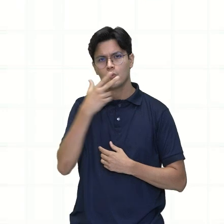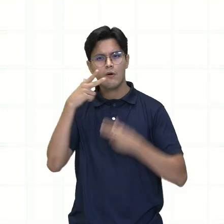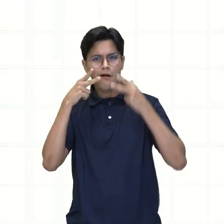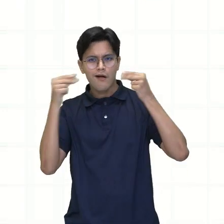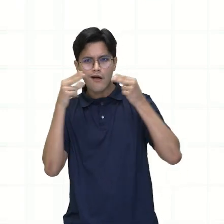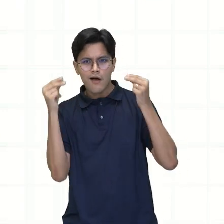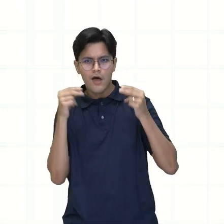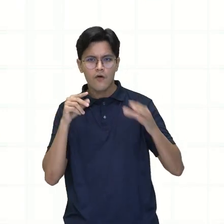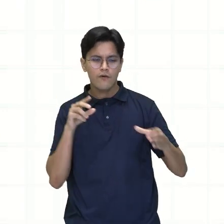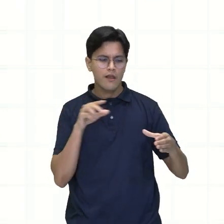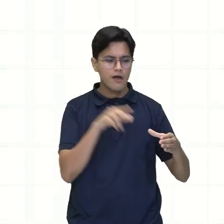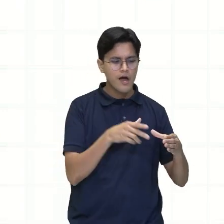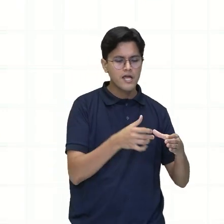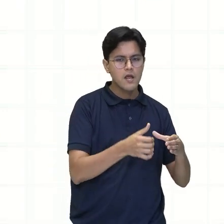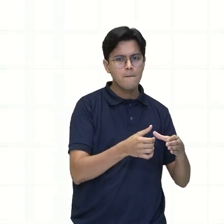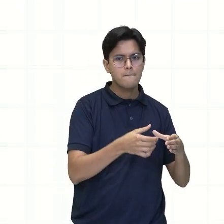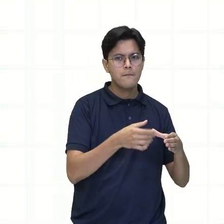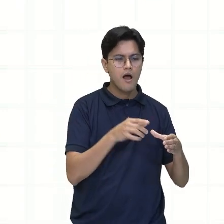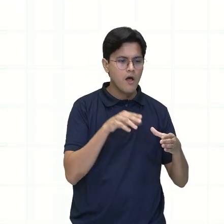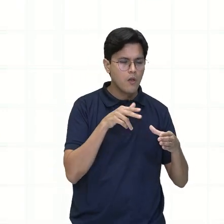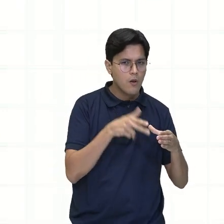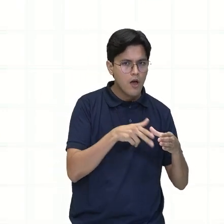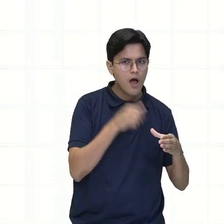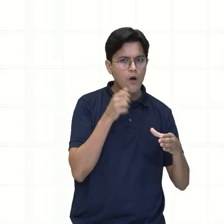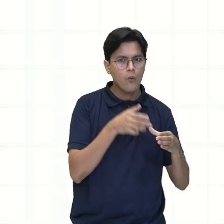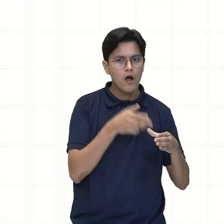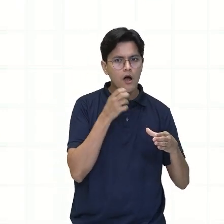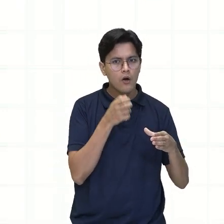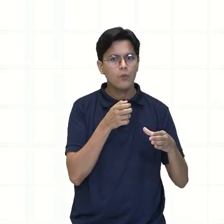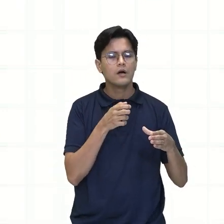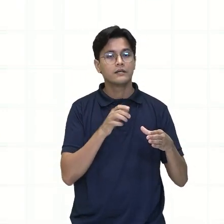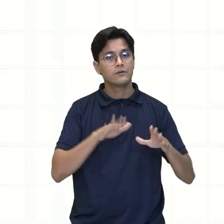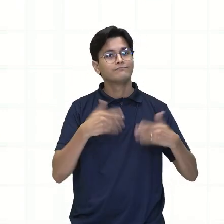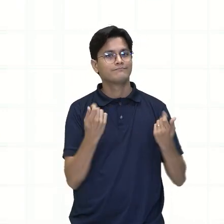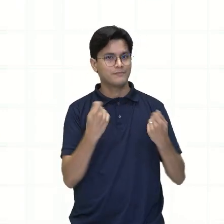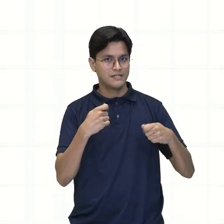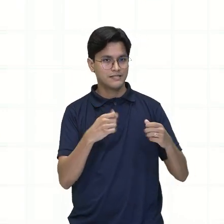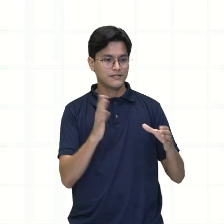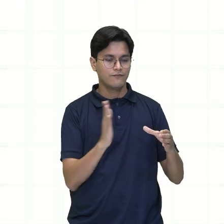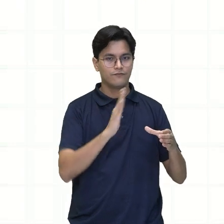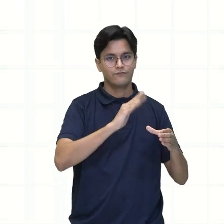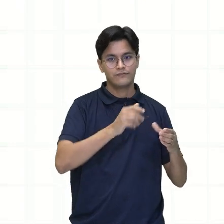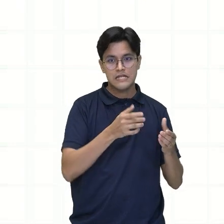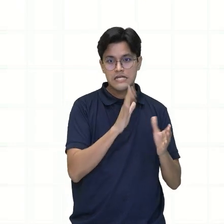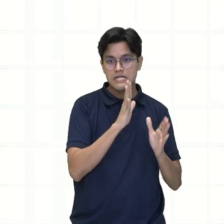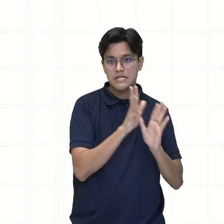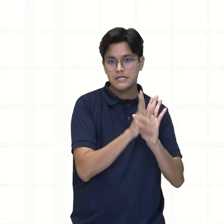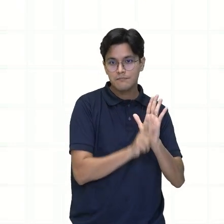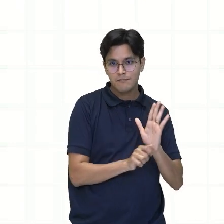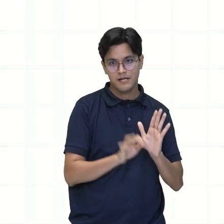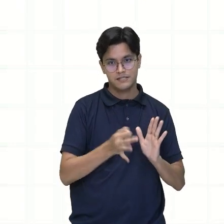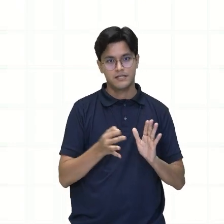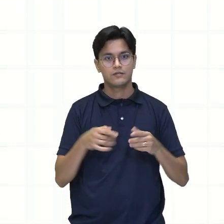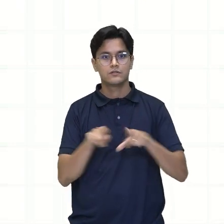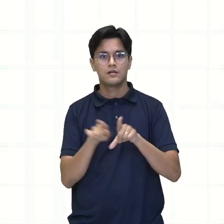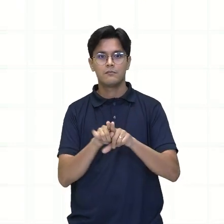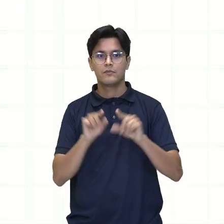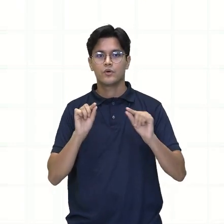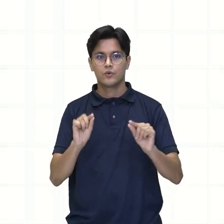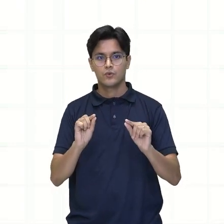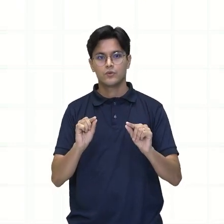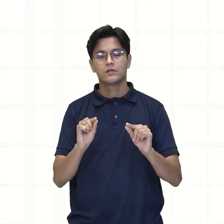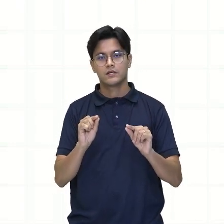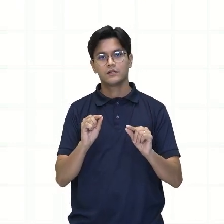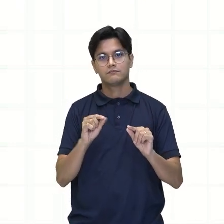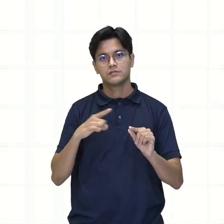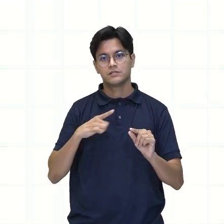diariamente. Descarte pneus velhos junto ao serviço de limpeza urbana e, caso precise guardá-los, mantenha-os